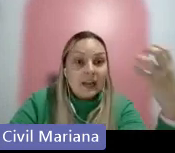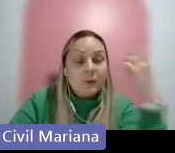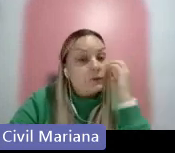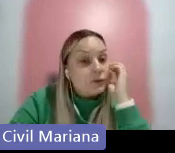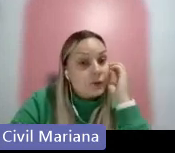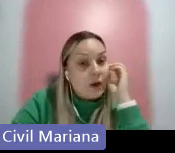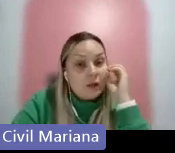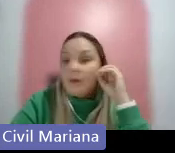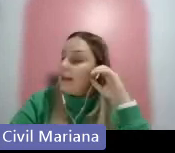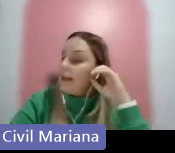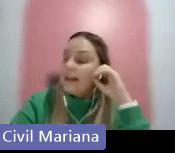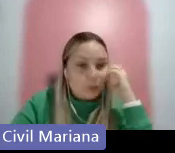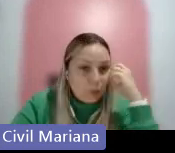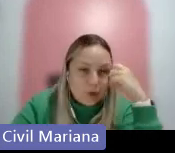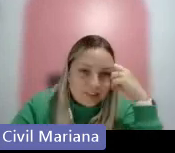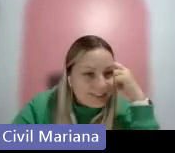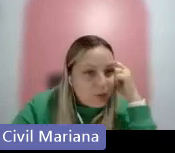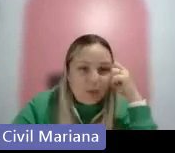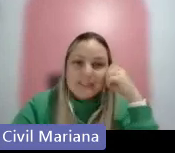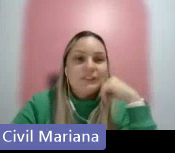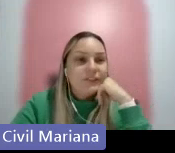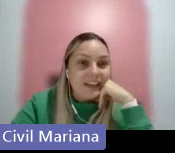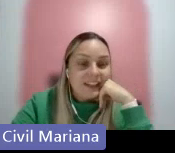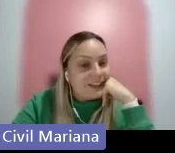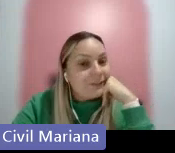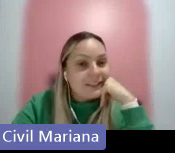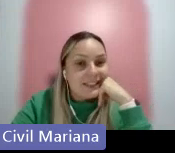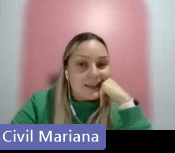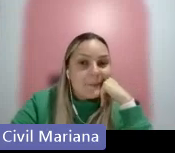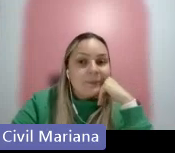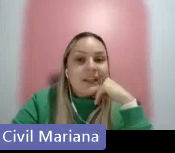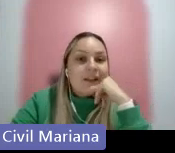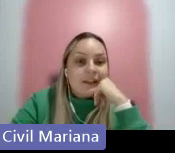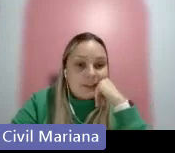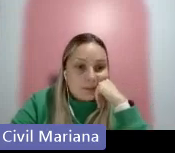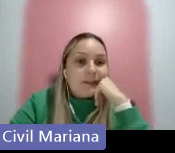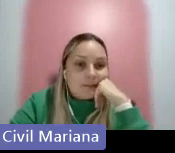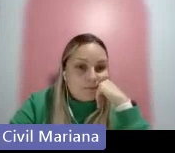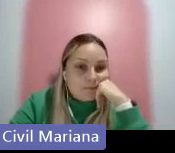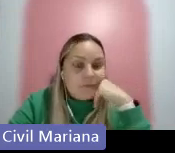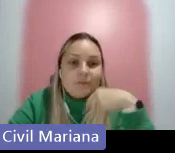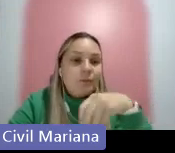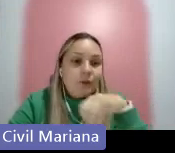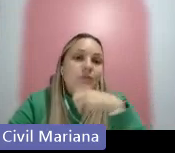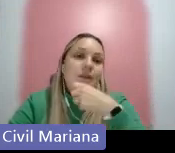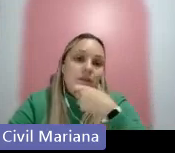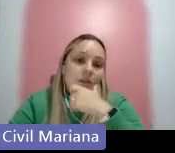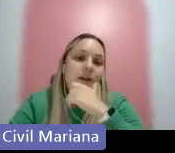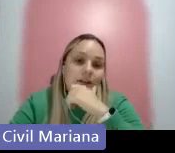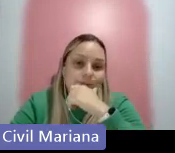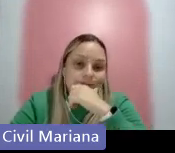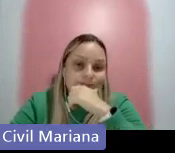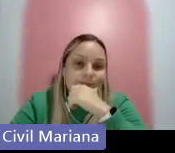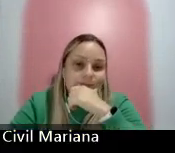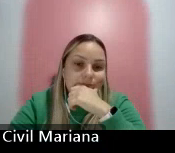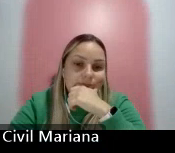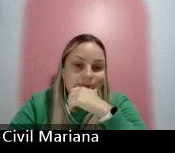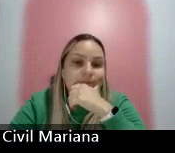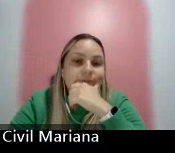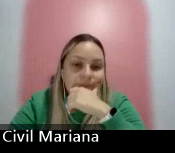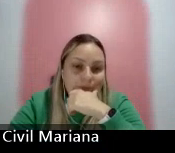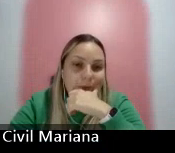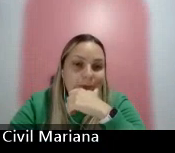Se dá água no solo, é outra coisa diferente que tem que fazer. Então, muito bem colocado.